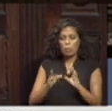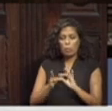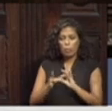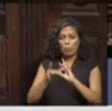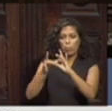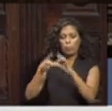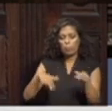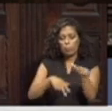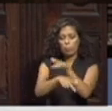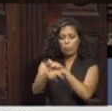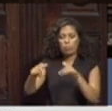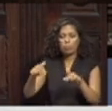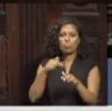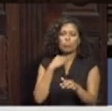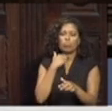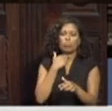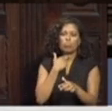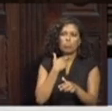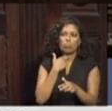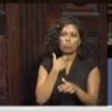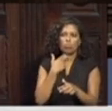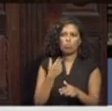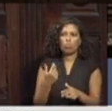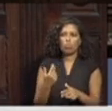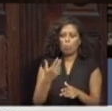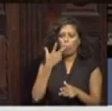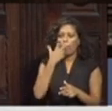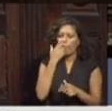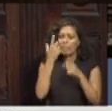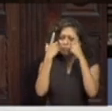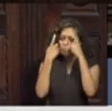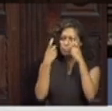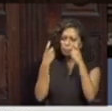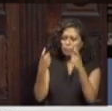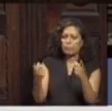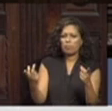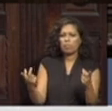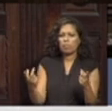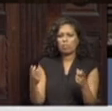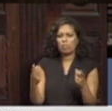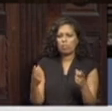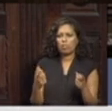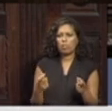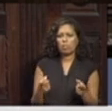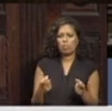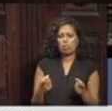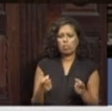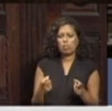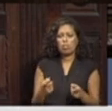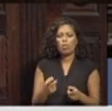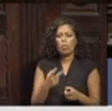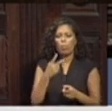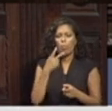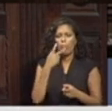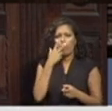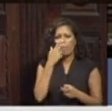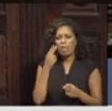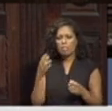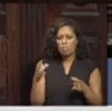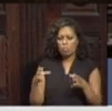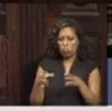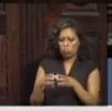federais. Senhoras e senhores deputados, o deputado Valdec Carneiro fez aqui um relato absolutamente claro sobre o drama